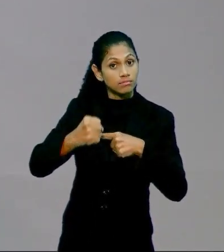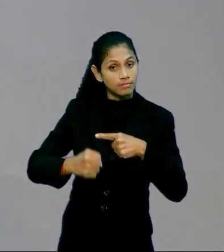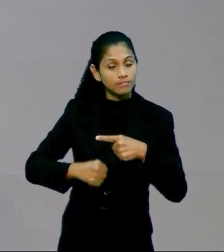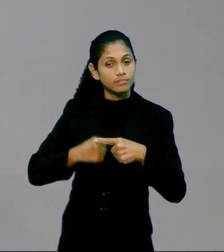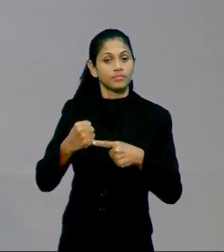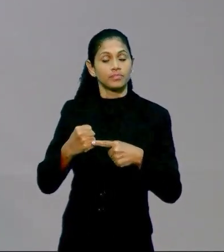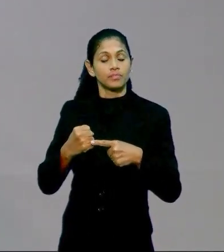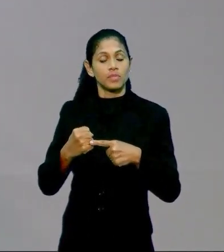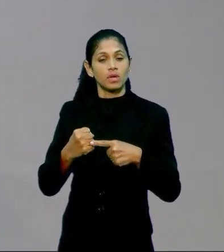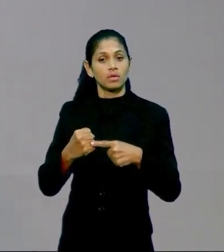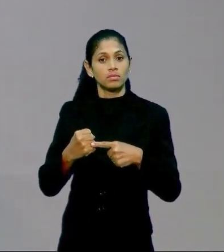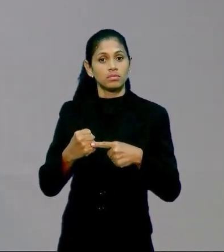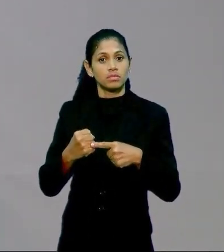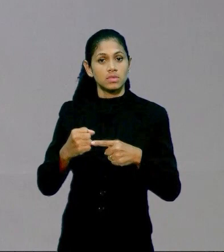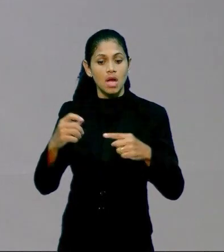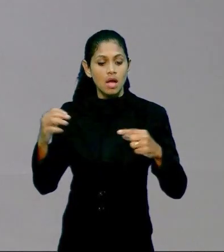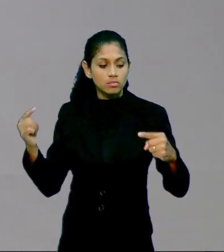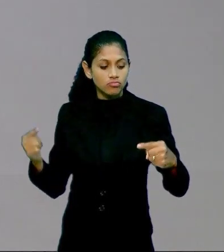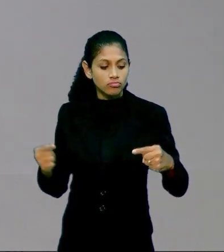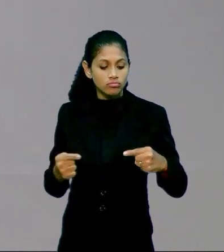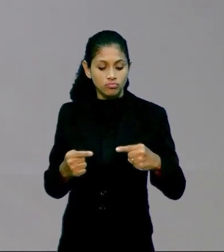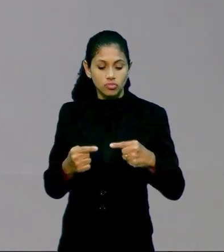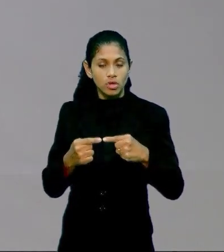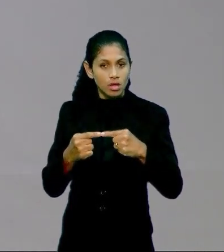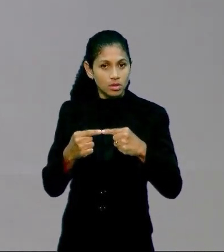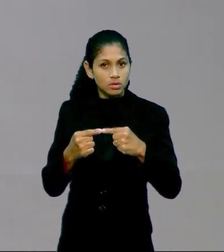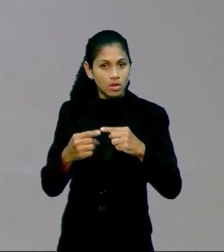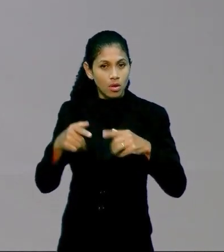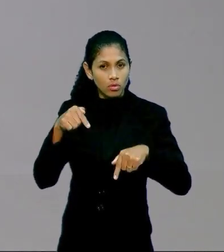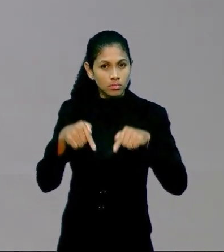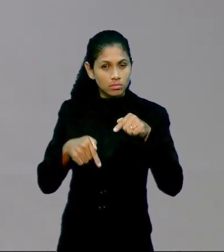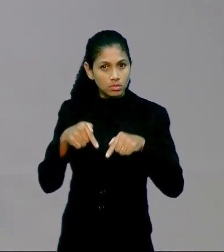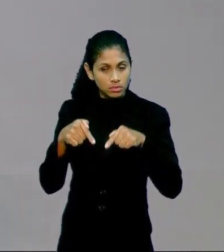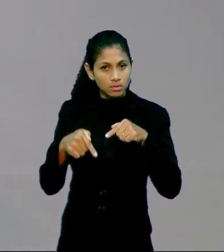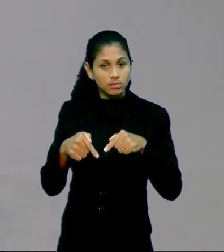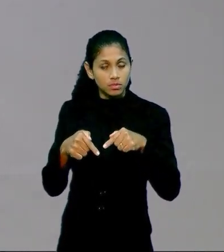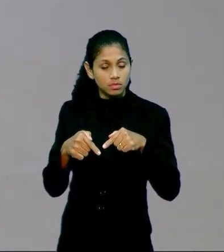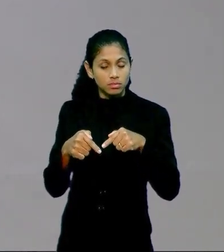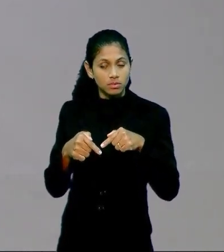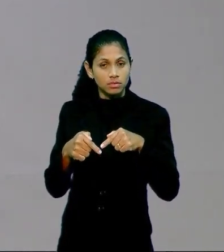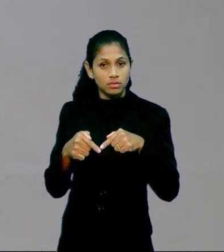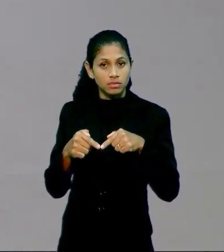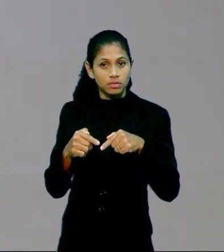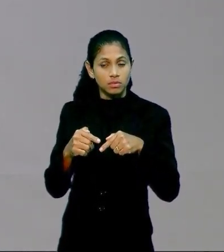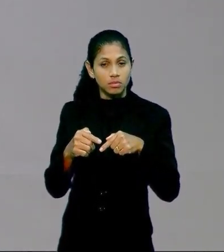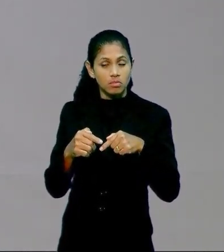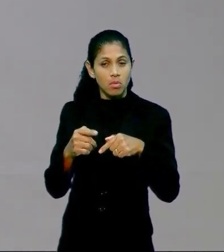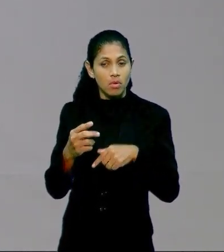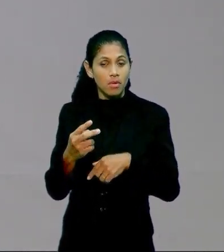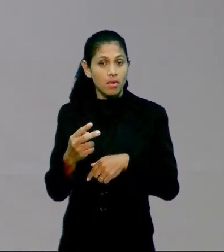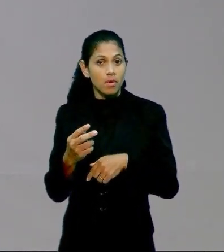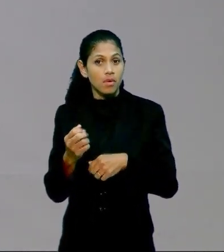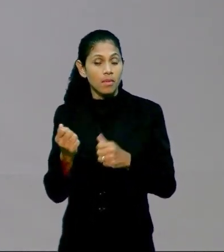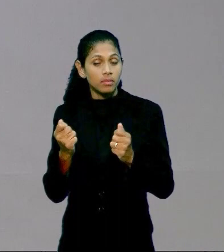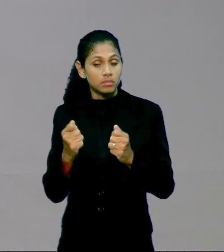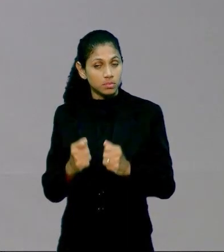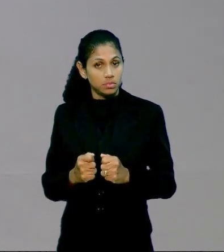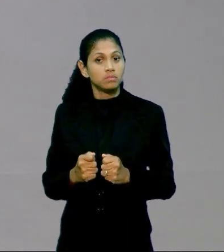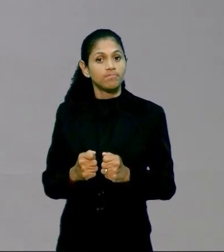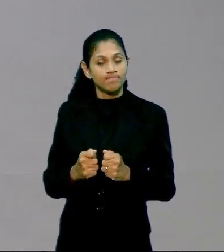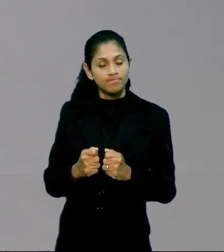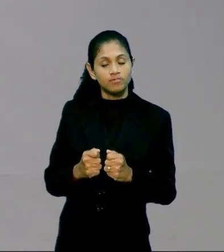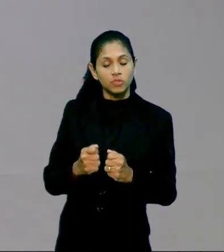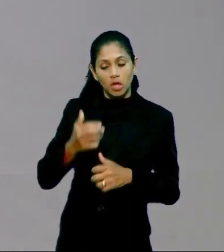que a matéria ela seja apresentada de várias formas, tá? Com algumas substâncias duras, outras não, umas que